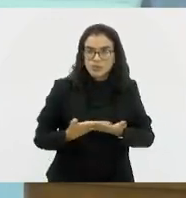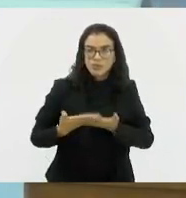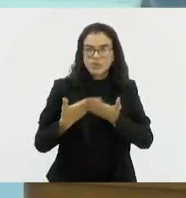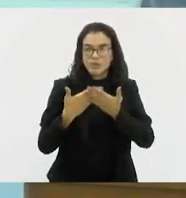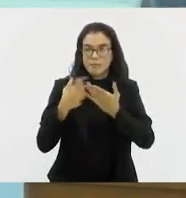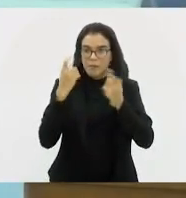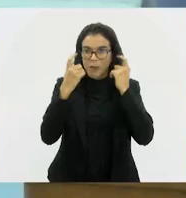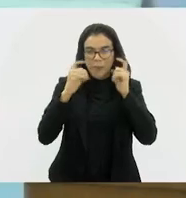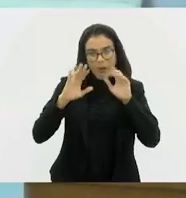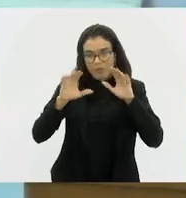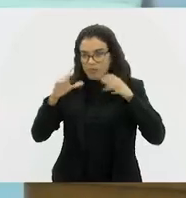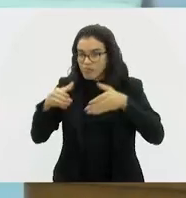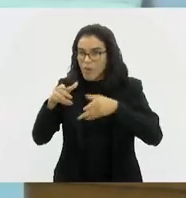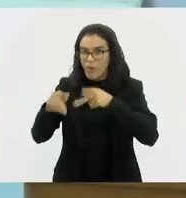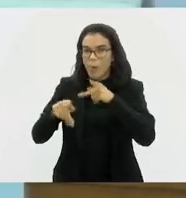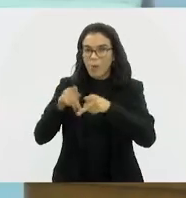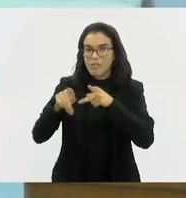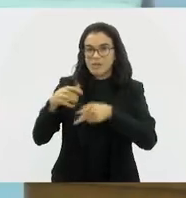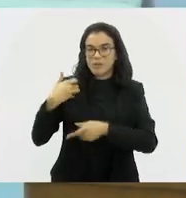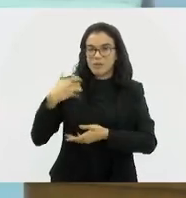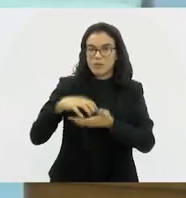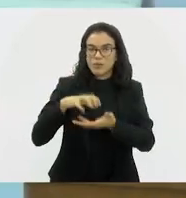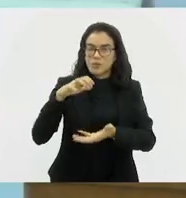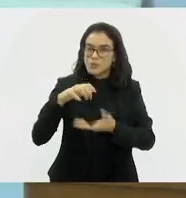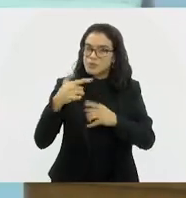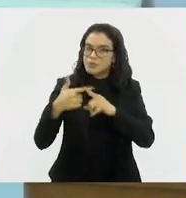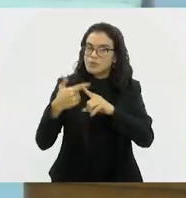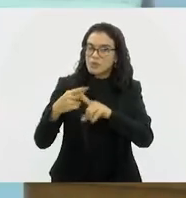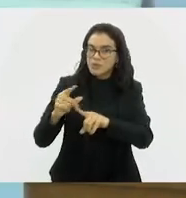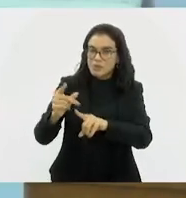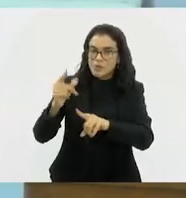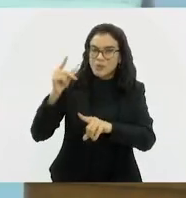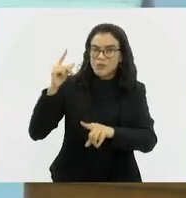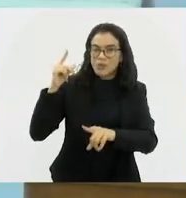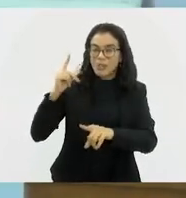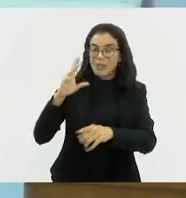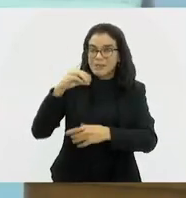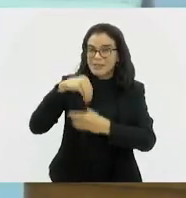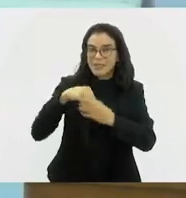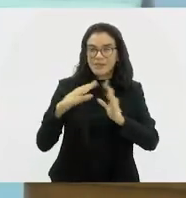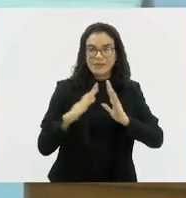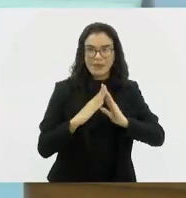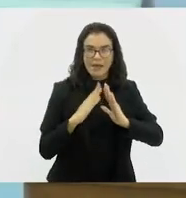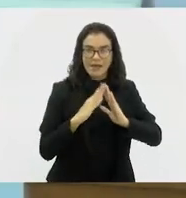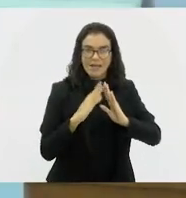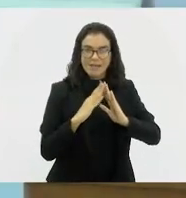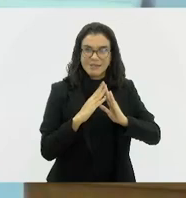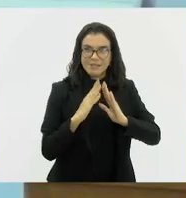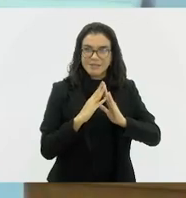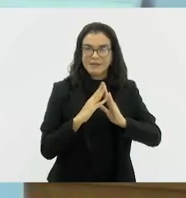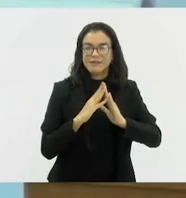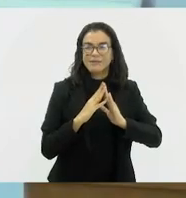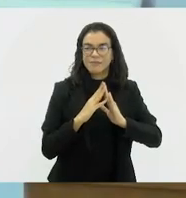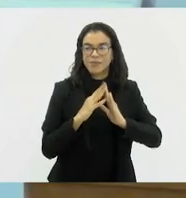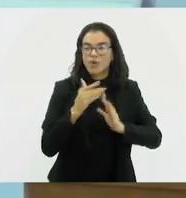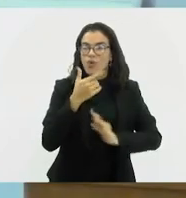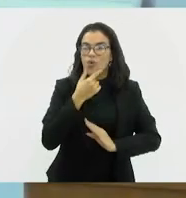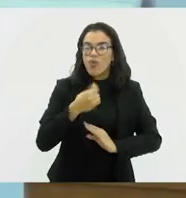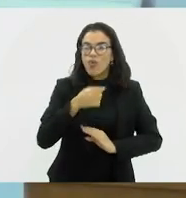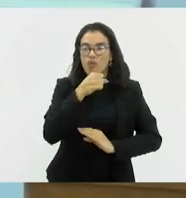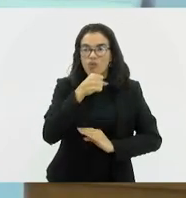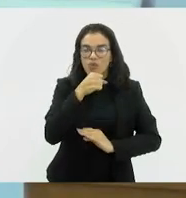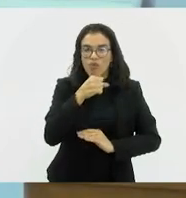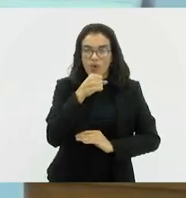idosos, porque eu vivenciei dentro da minha casa, através do vô da minha esposa,